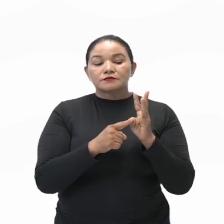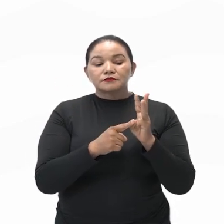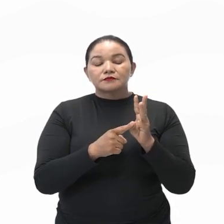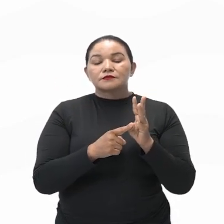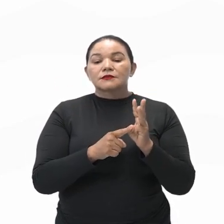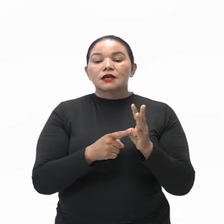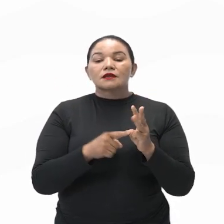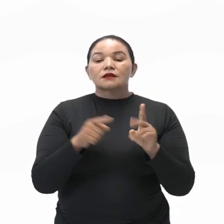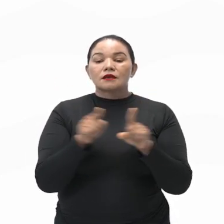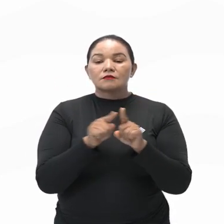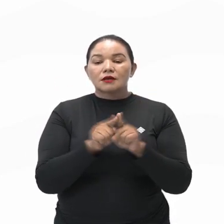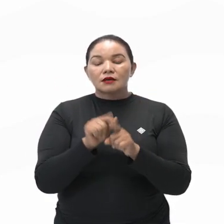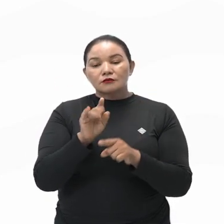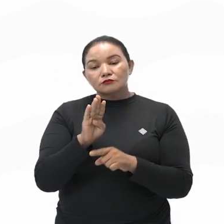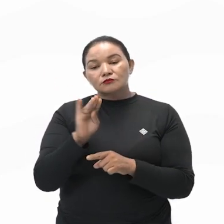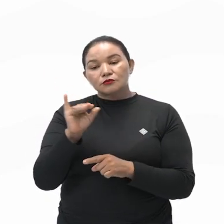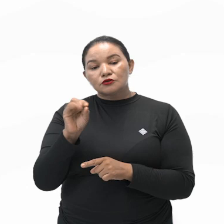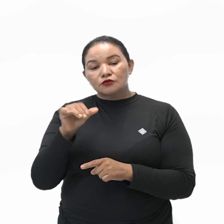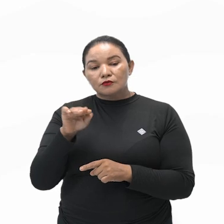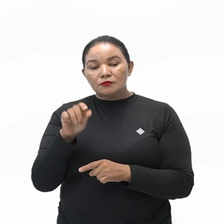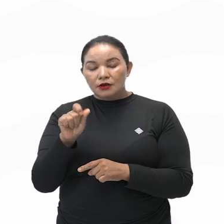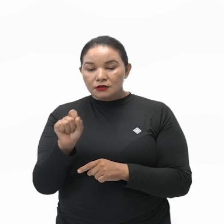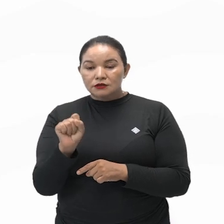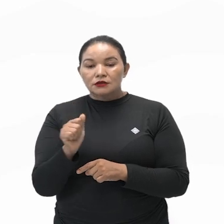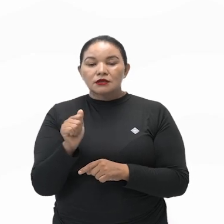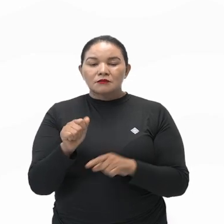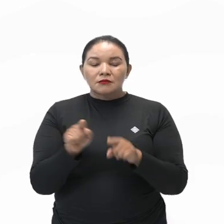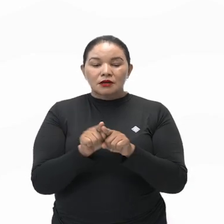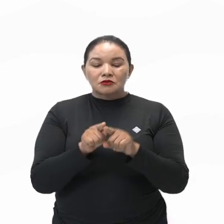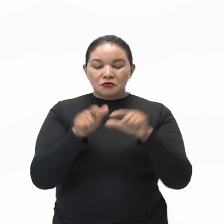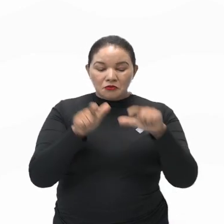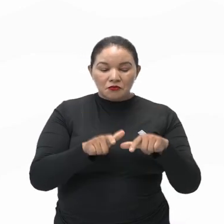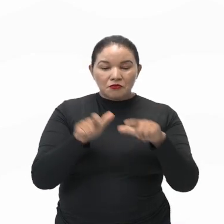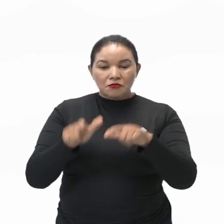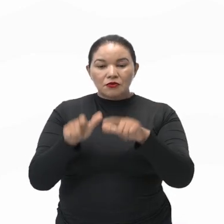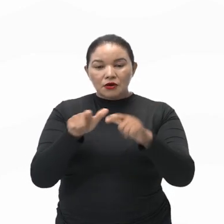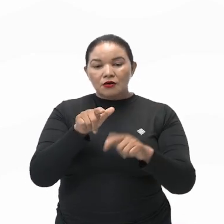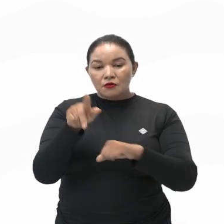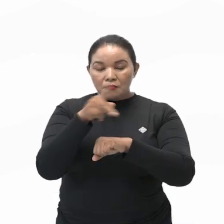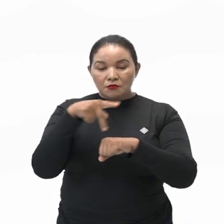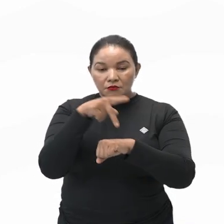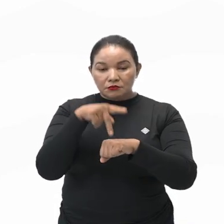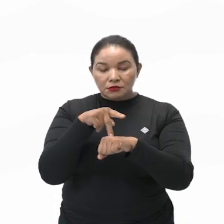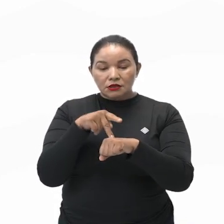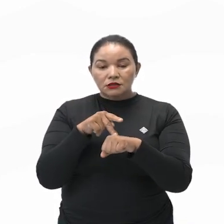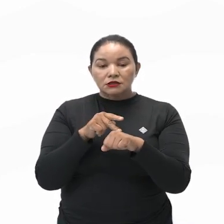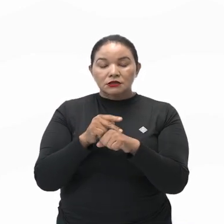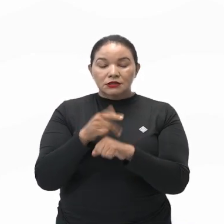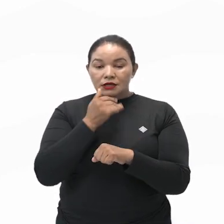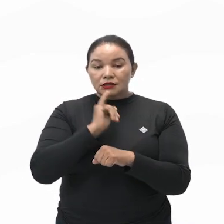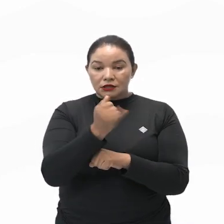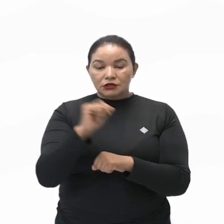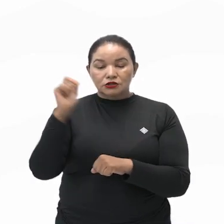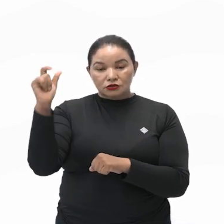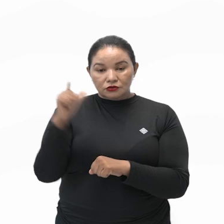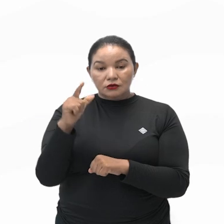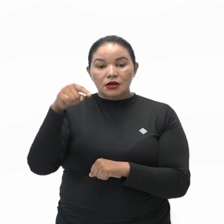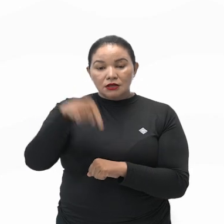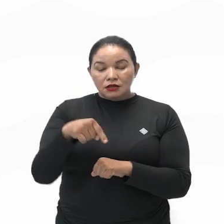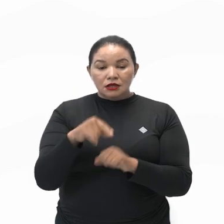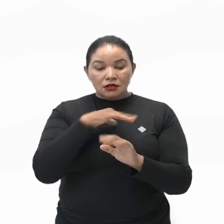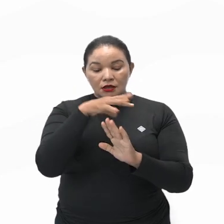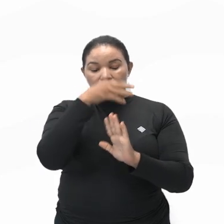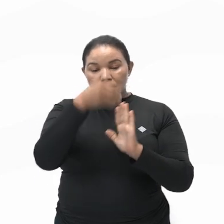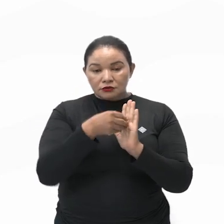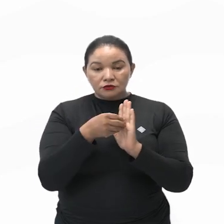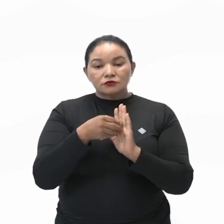energia solar já está sendo implementada em várias regiões aí do país, e principalmente aqui na região amazônica, que a gente